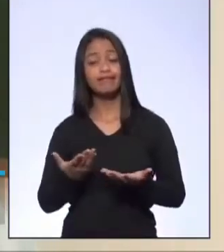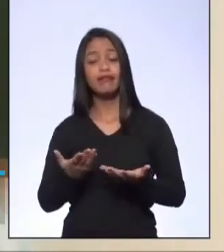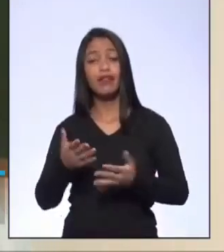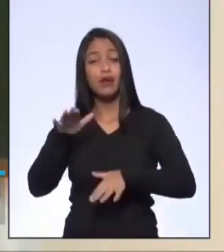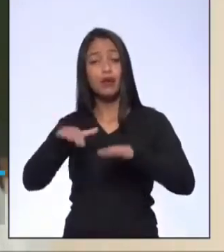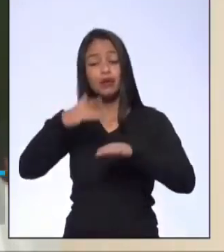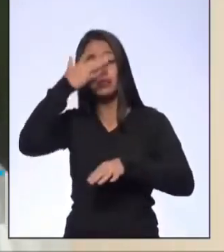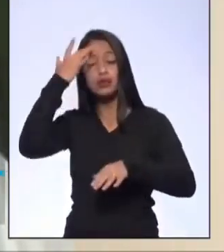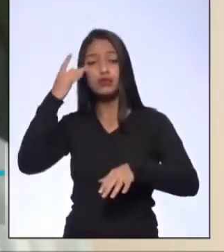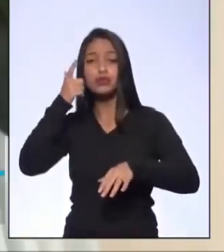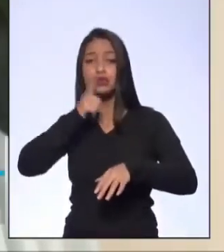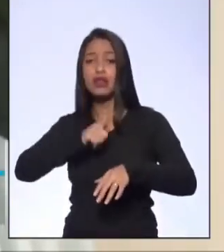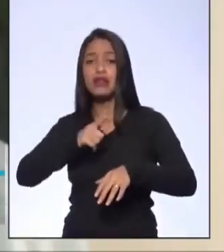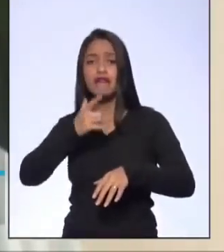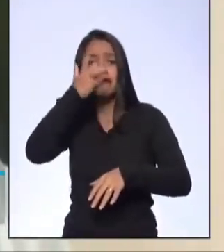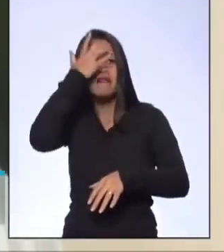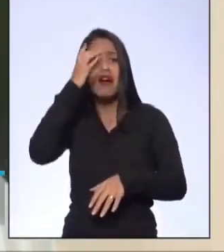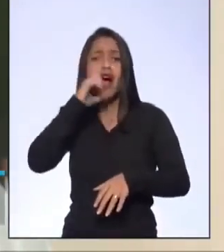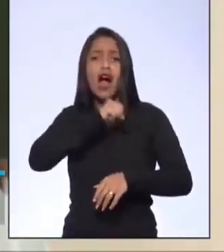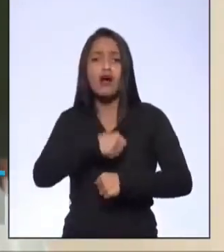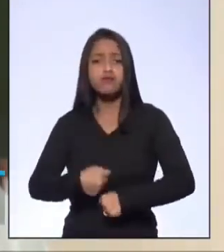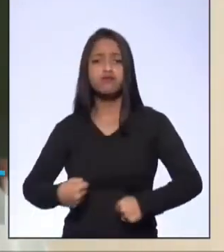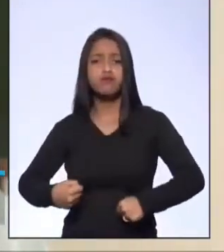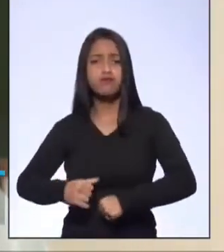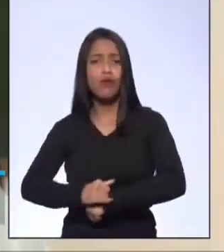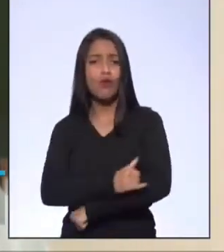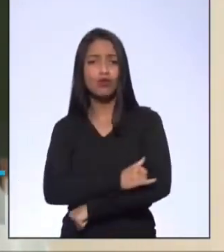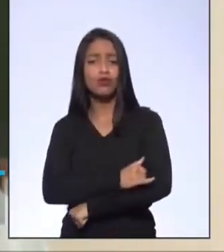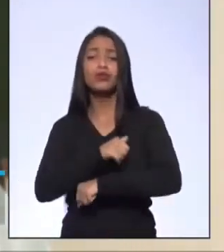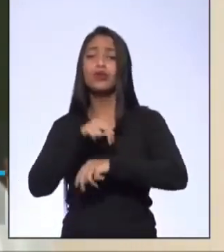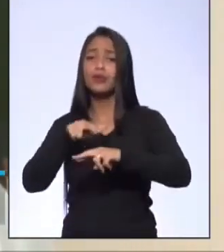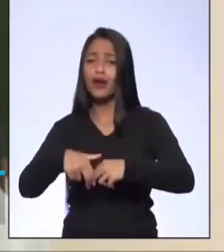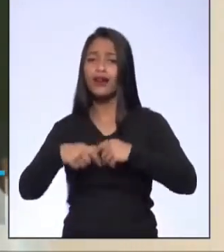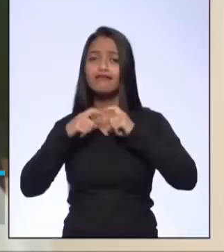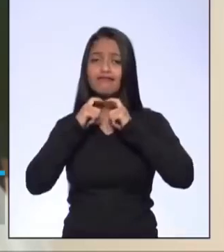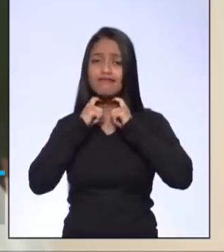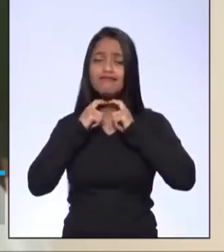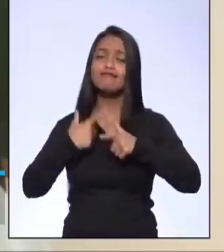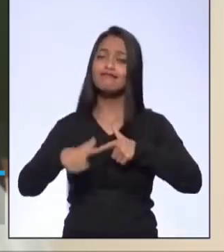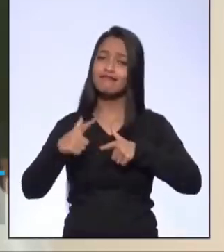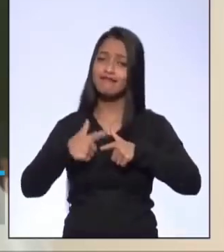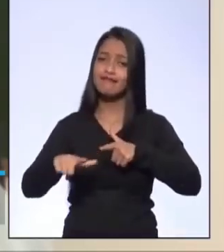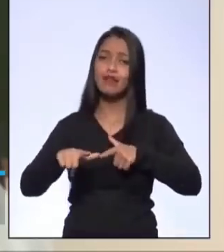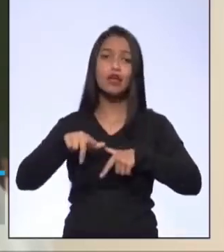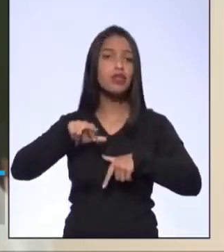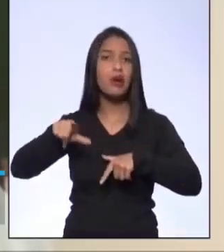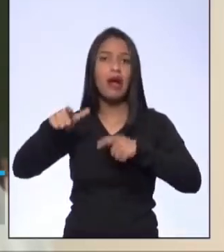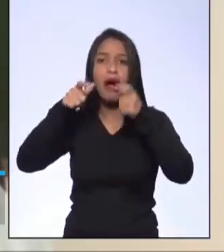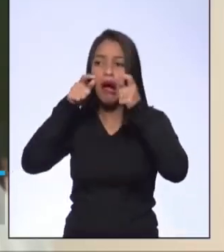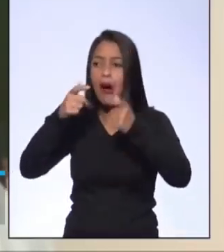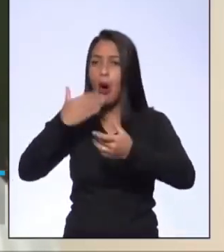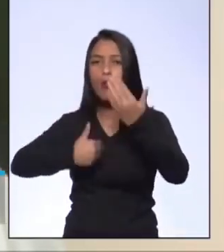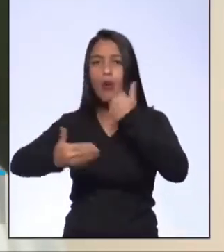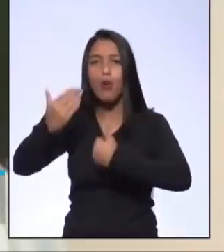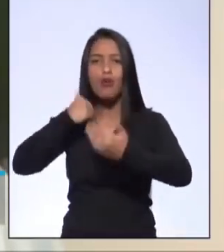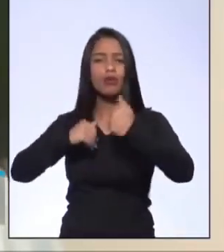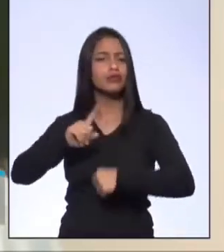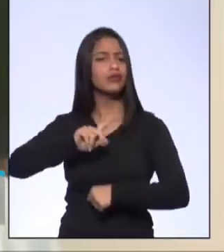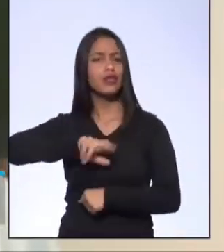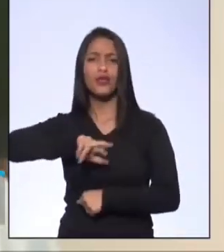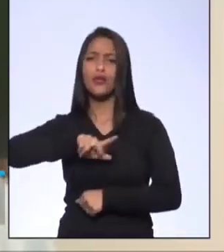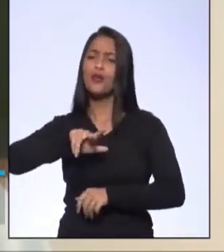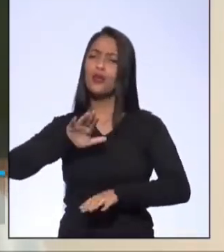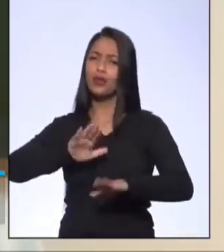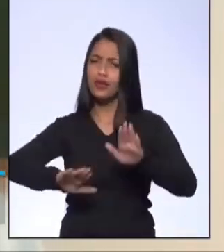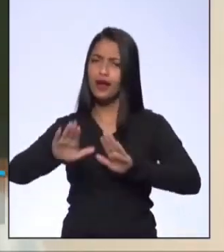que engordam com muita facilidade, por exemplo, e pode estar ligado a um problema da tireoide, não é porque a pessoa é gulosa. Então a gente tem que tomar cuidado,